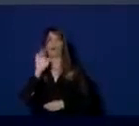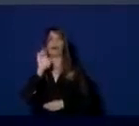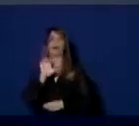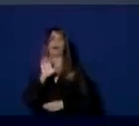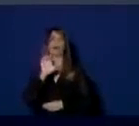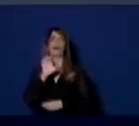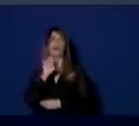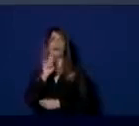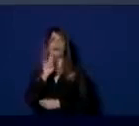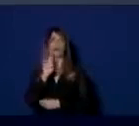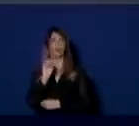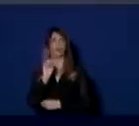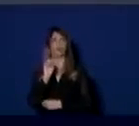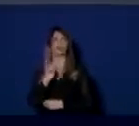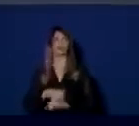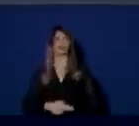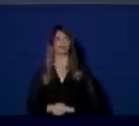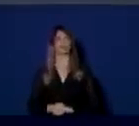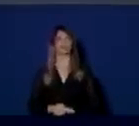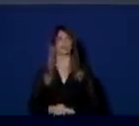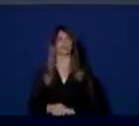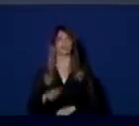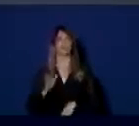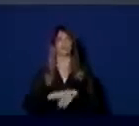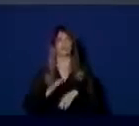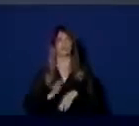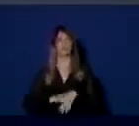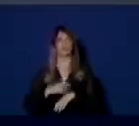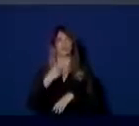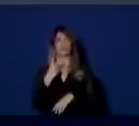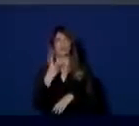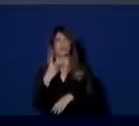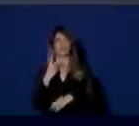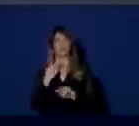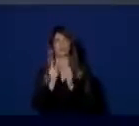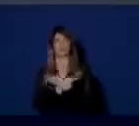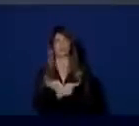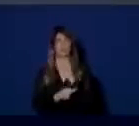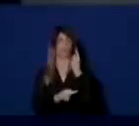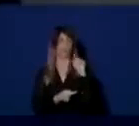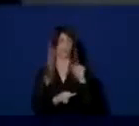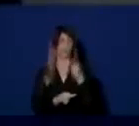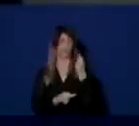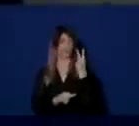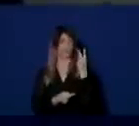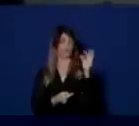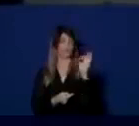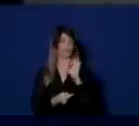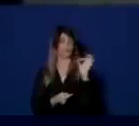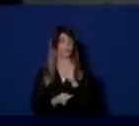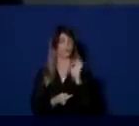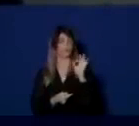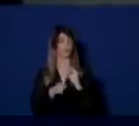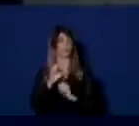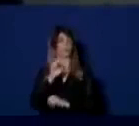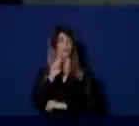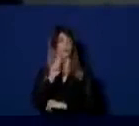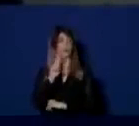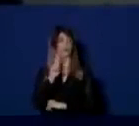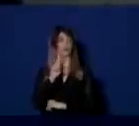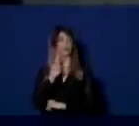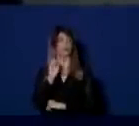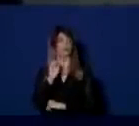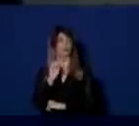hoje. Emitiu dois converts a 1% e 2% em euro, a nada. Com um prêmio de